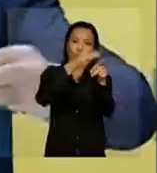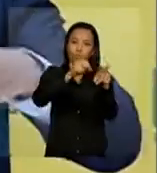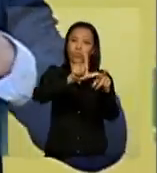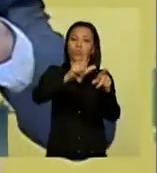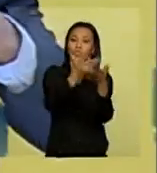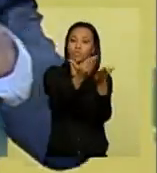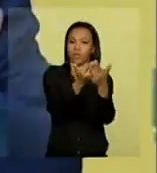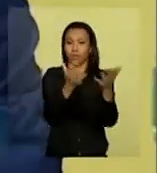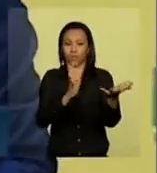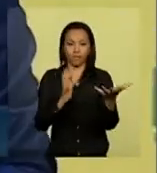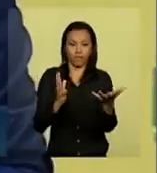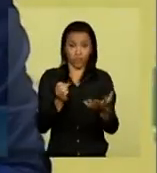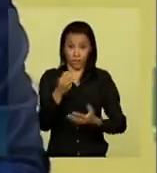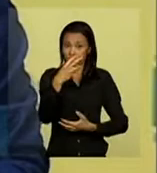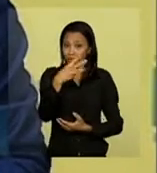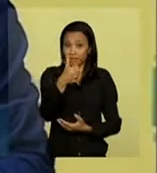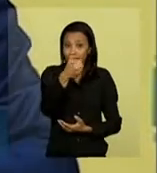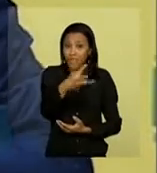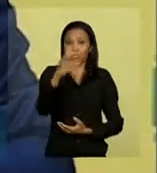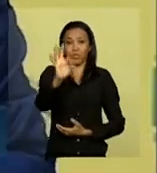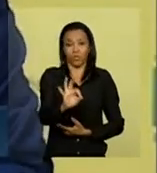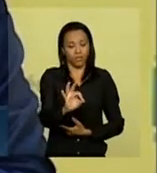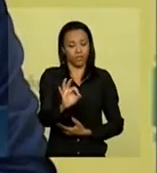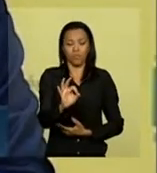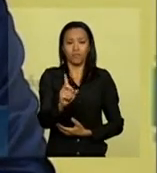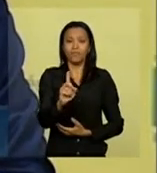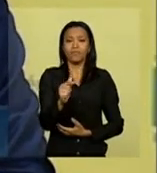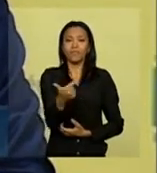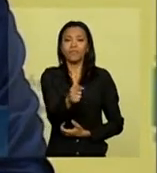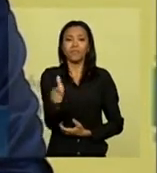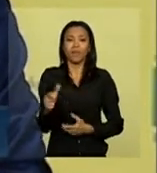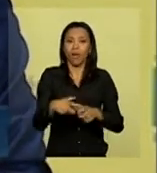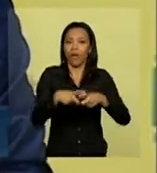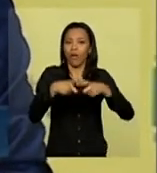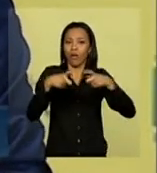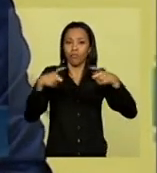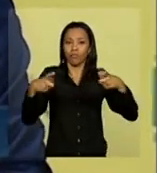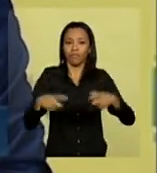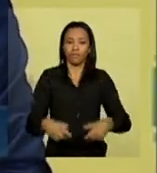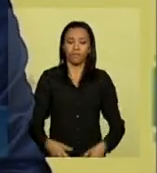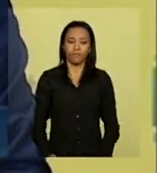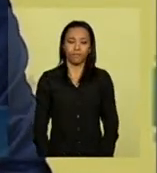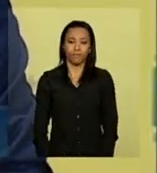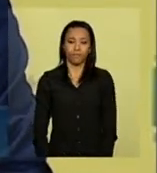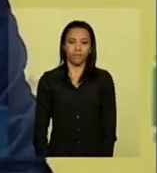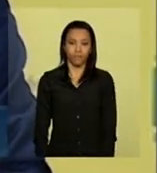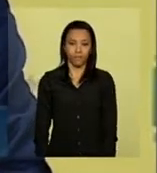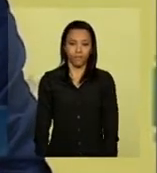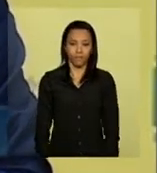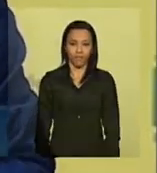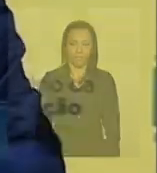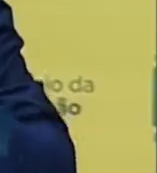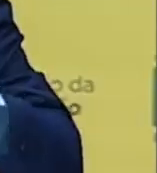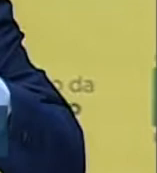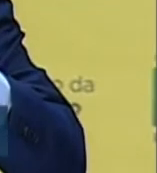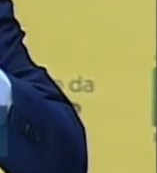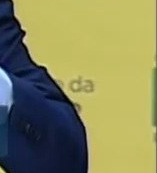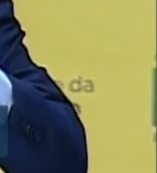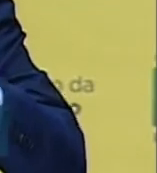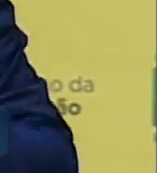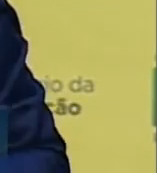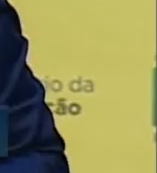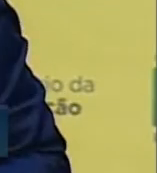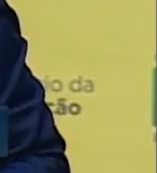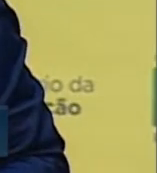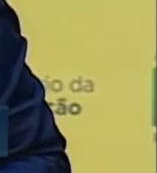foi estudar no norte e filho para 3,50 então não há uma mobilidade tão Ampla que justifique essa resistência agora